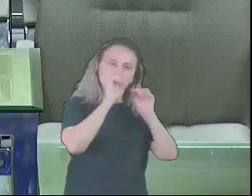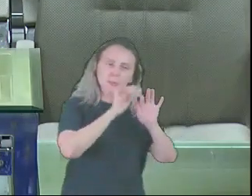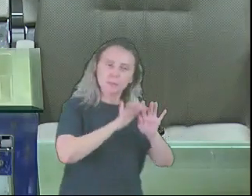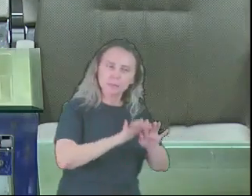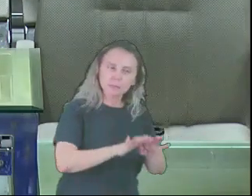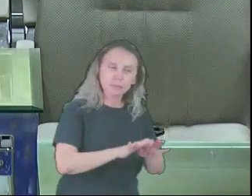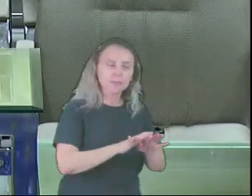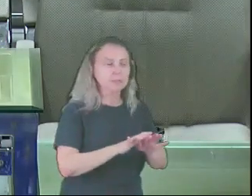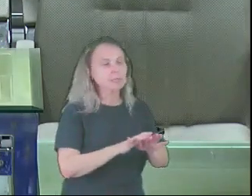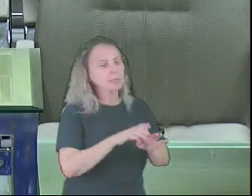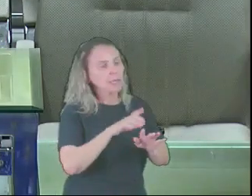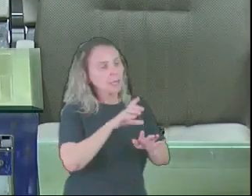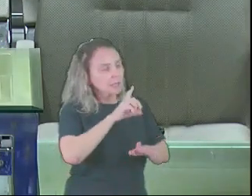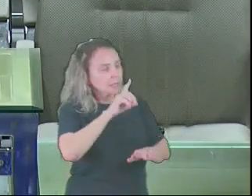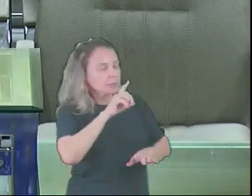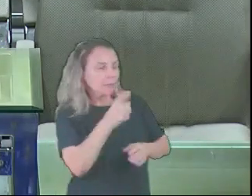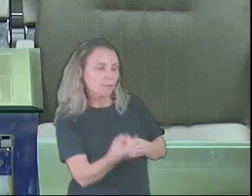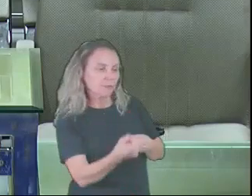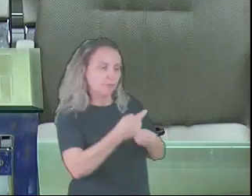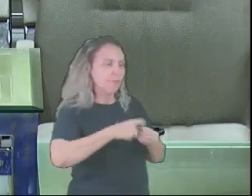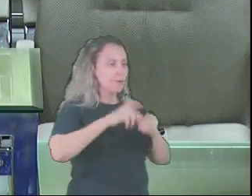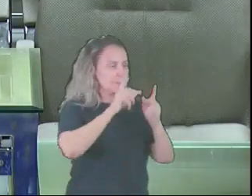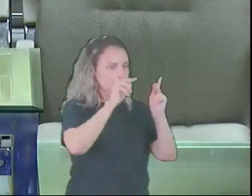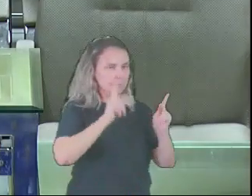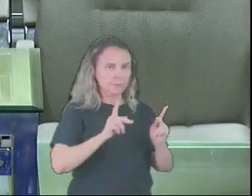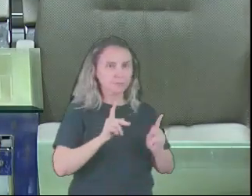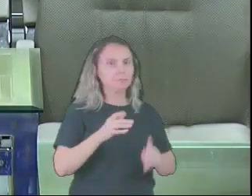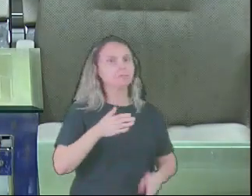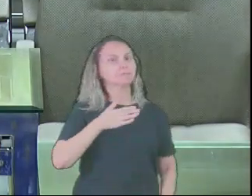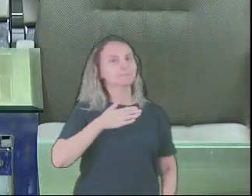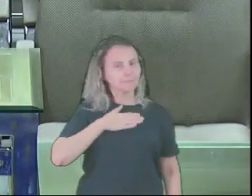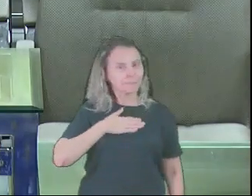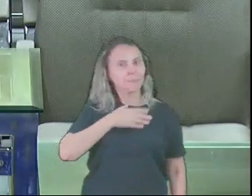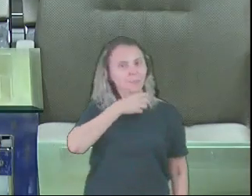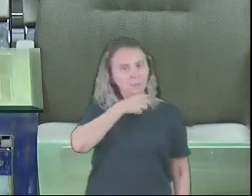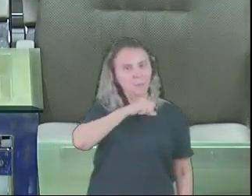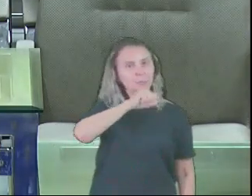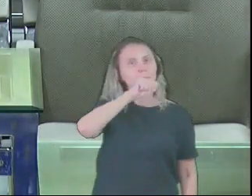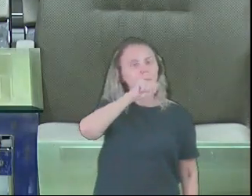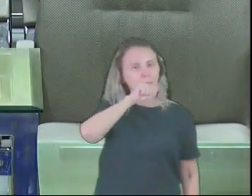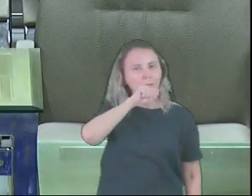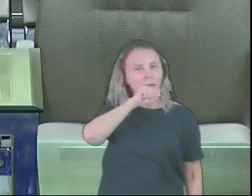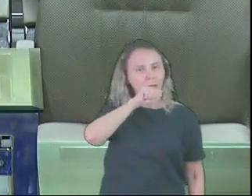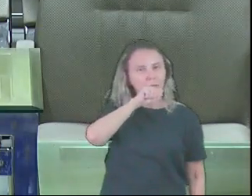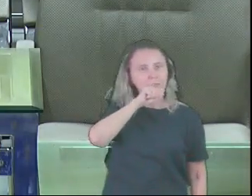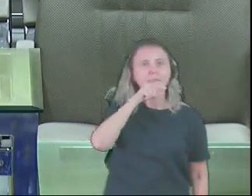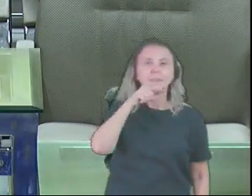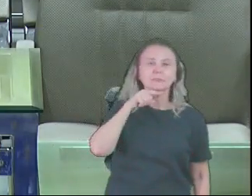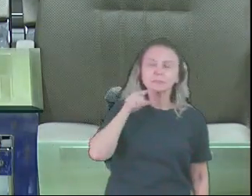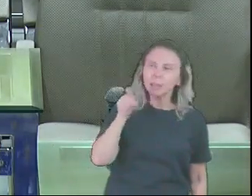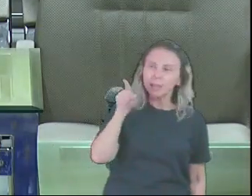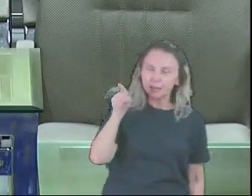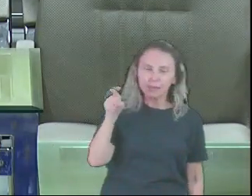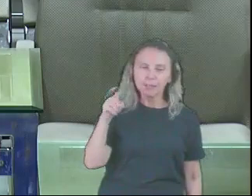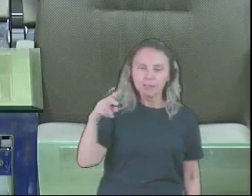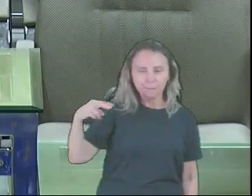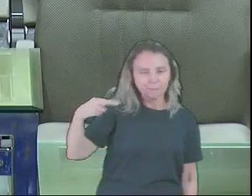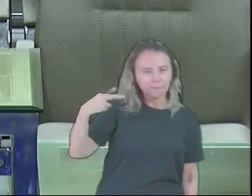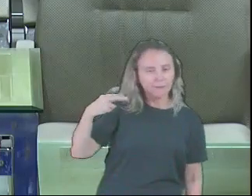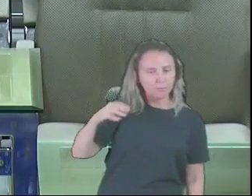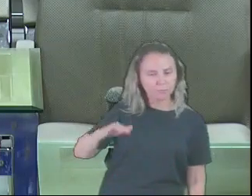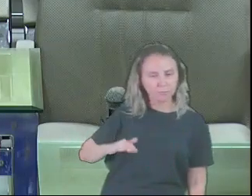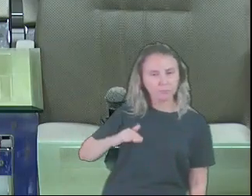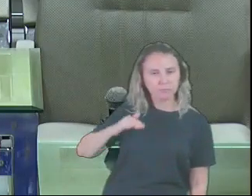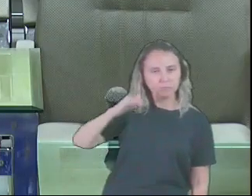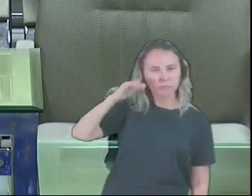que Deus lhe traga em paz então é meu pai meu pai foi ele que me gerou o meu pai é aquele que me viu crescer o meu pai